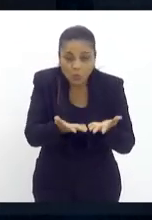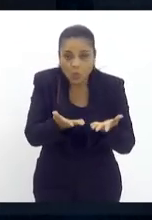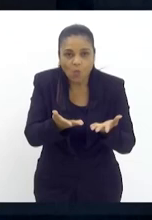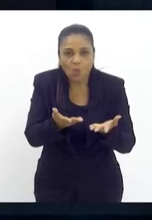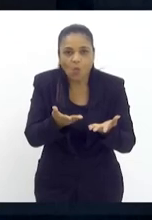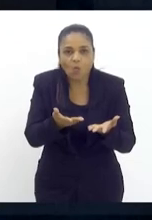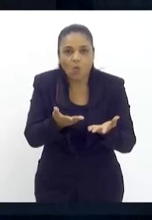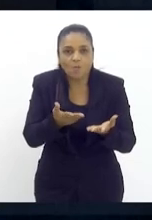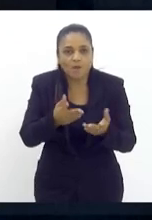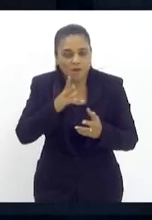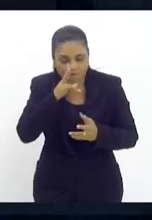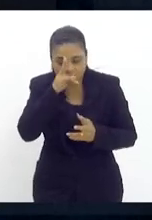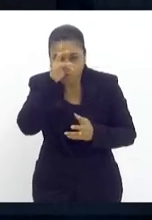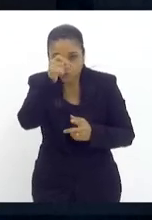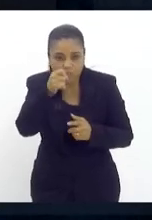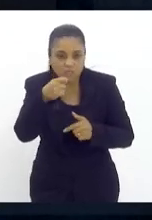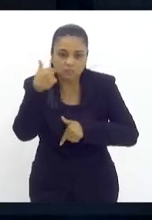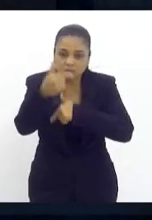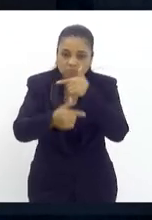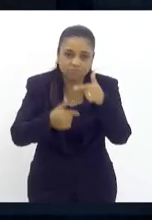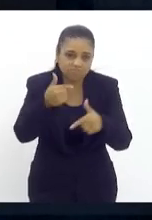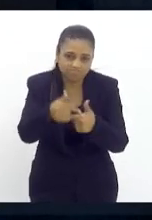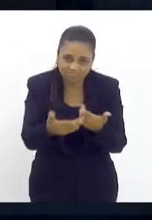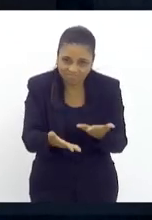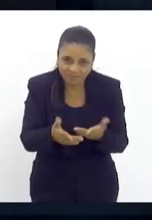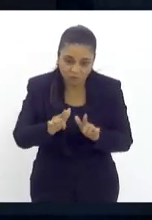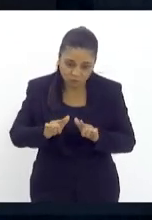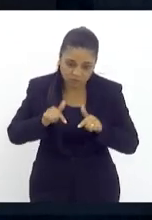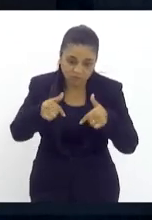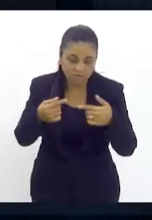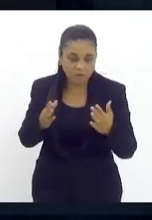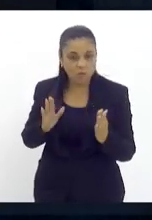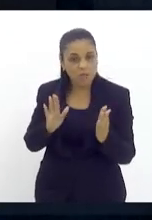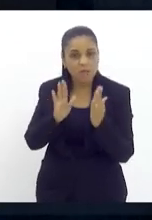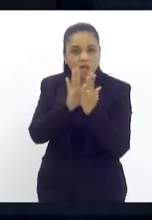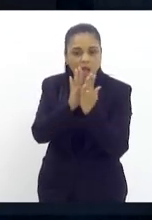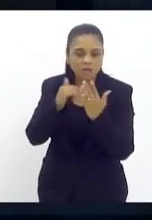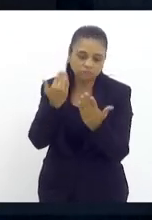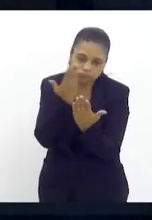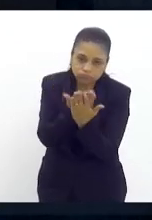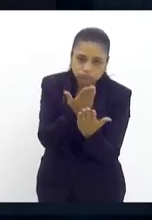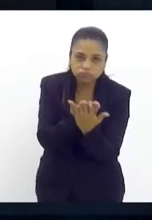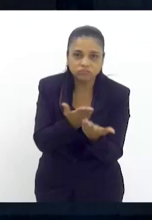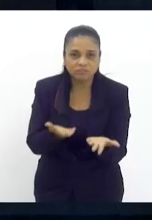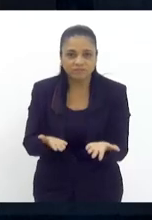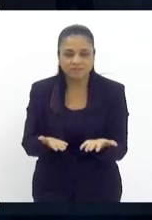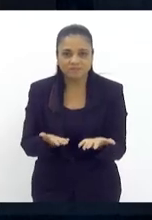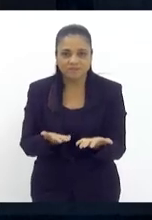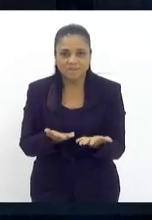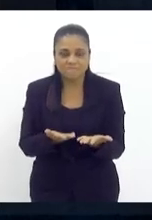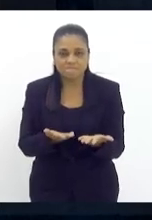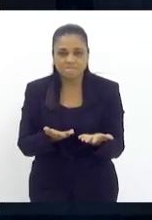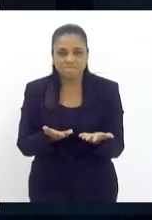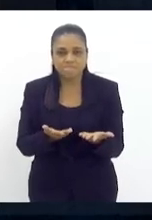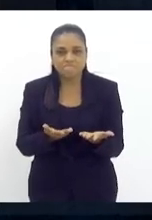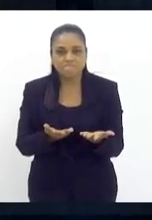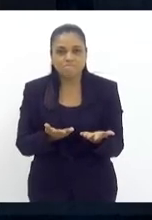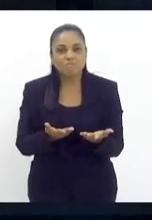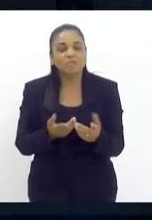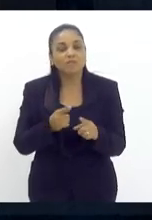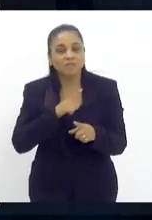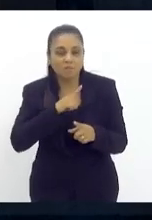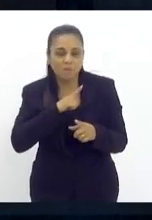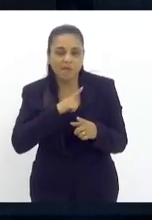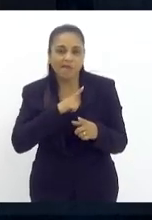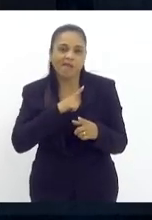se fortaleça e encare ali os desafios do estudo dele? Né? E todo o aspecto